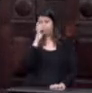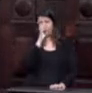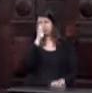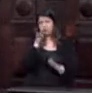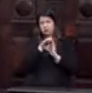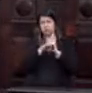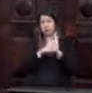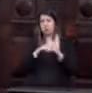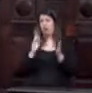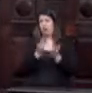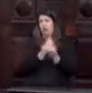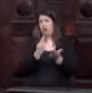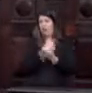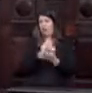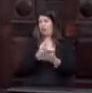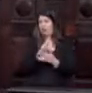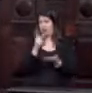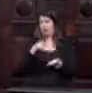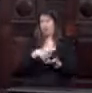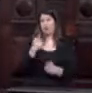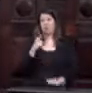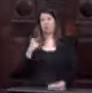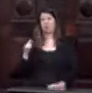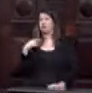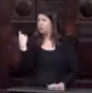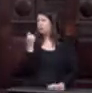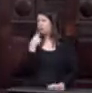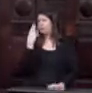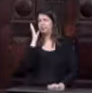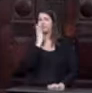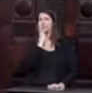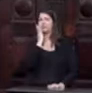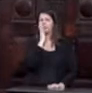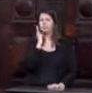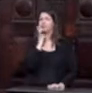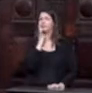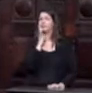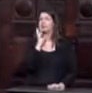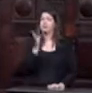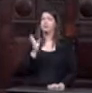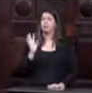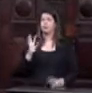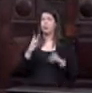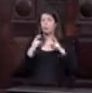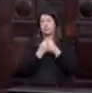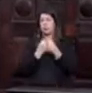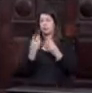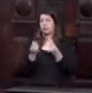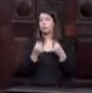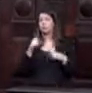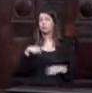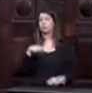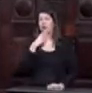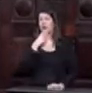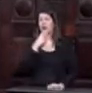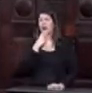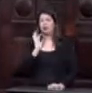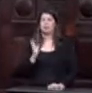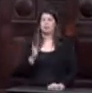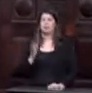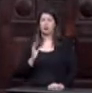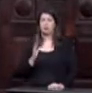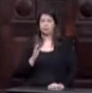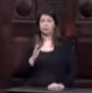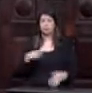era real, todos sabiam, e não foi falta de aviso em algumas comissões desta casa,